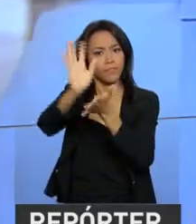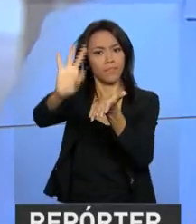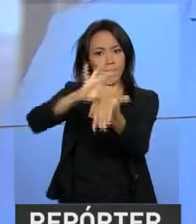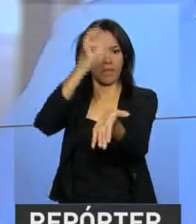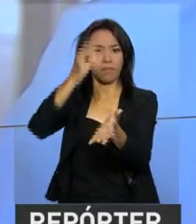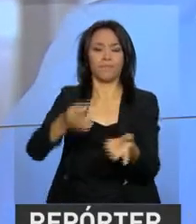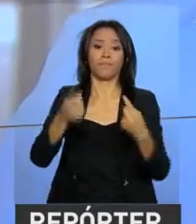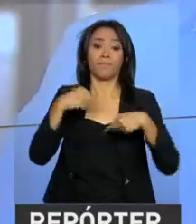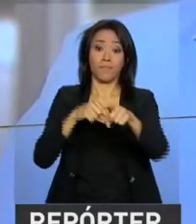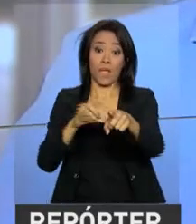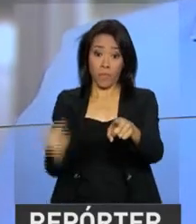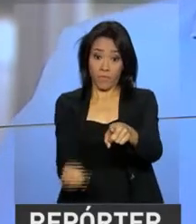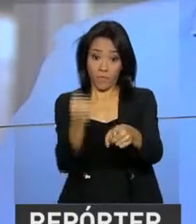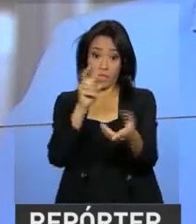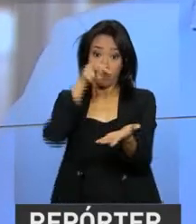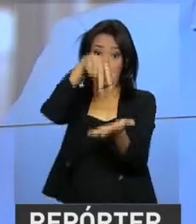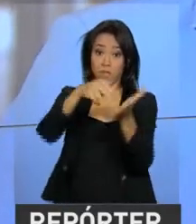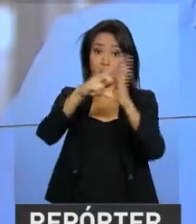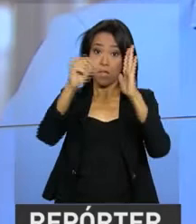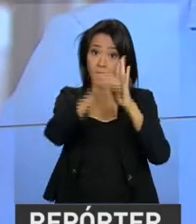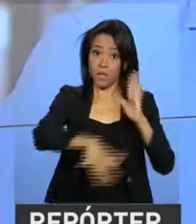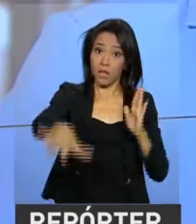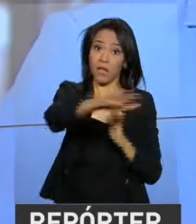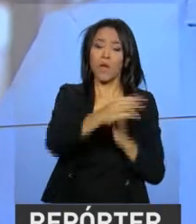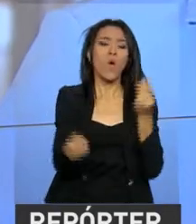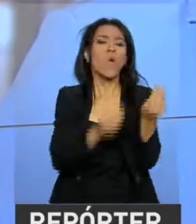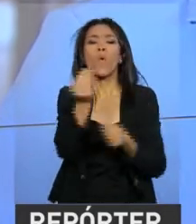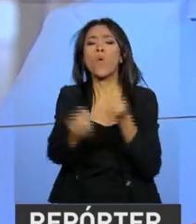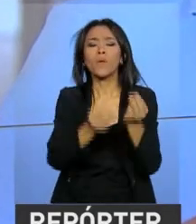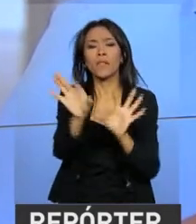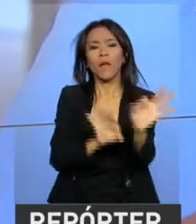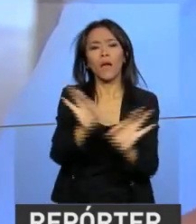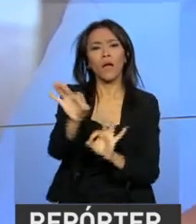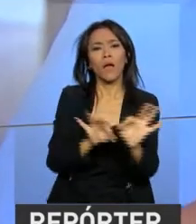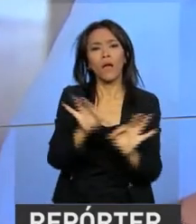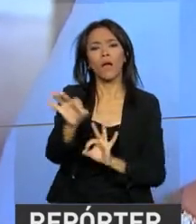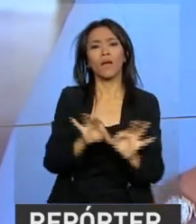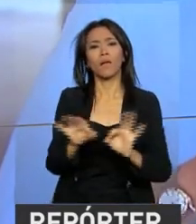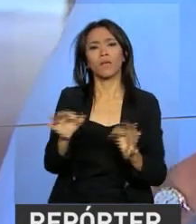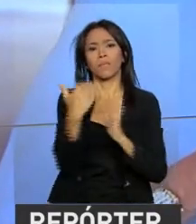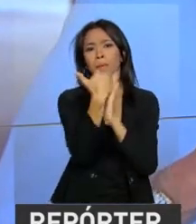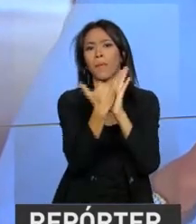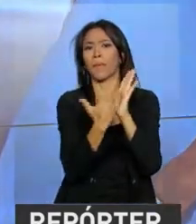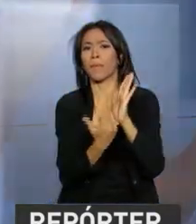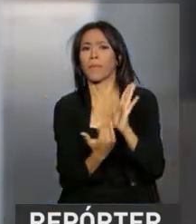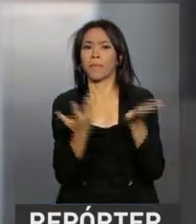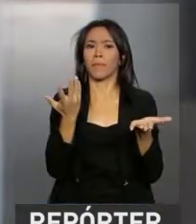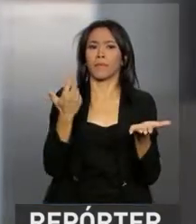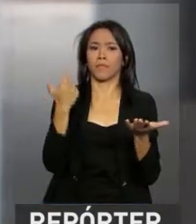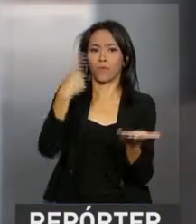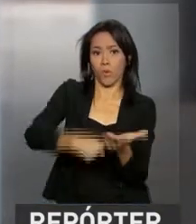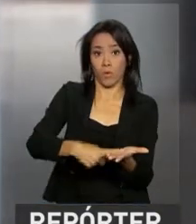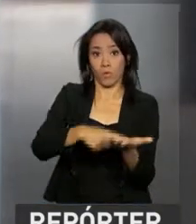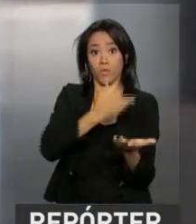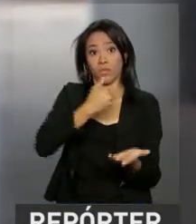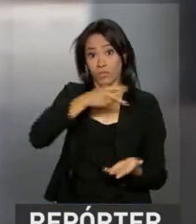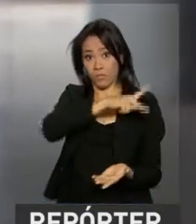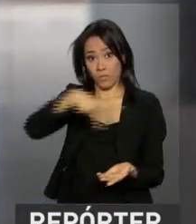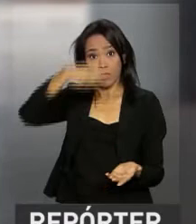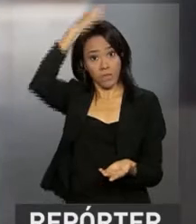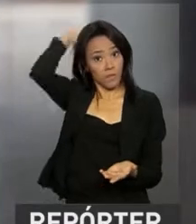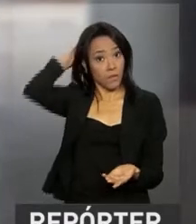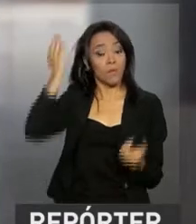Mara, aproveitando que você está aí no Palácio Planalto, como é que está a programação do presidente Michel Temer? Olha só, Leandro, o presidente Michel